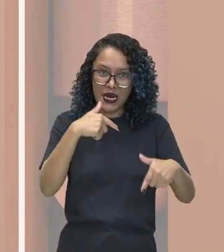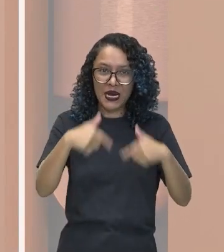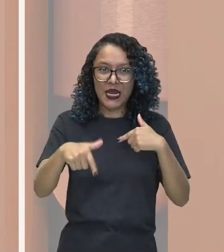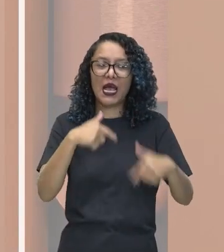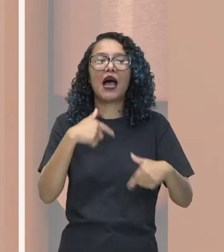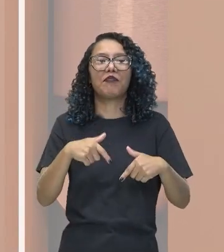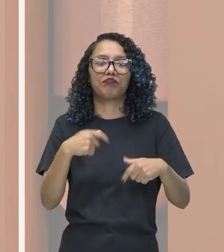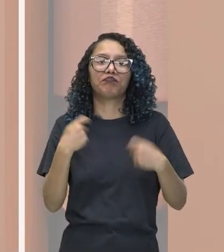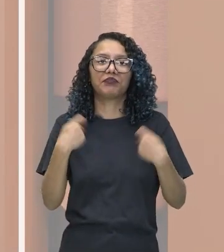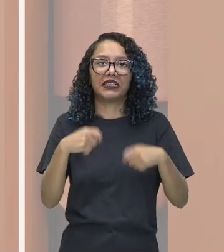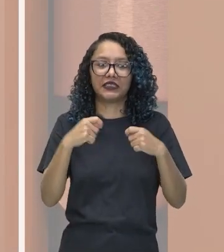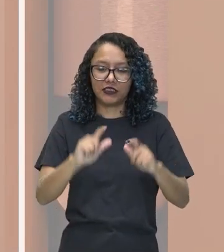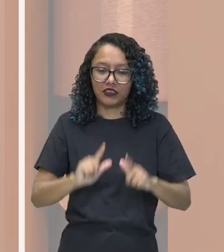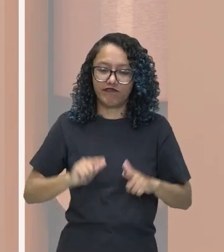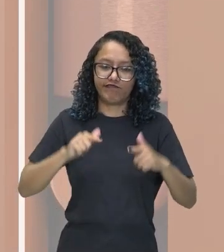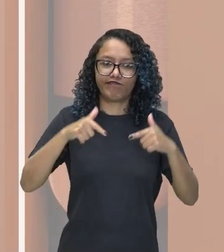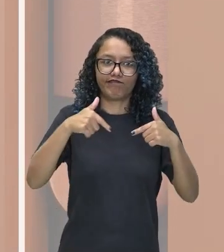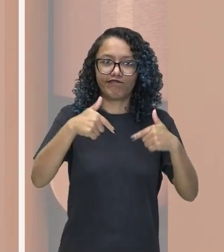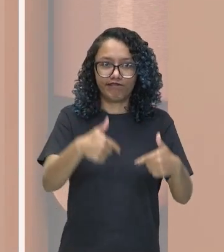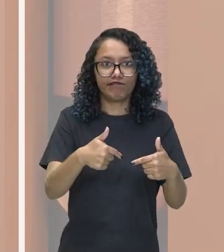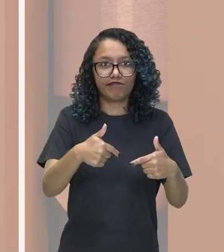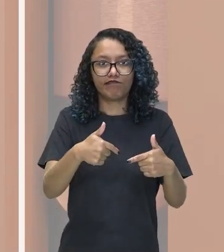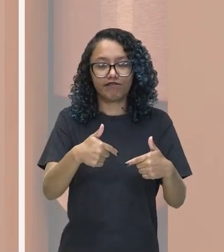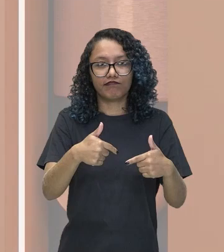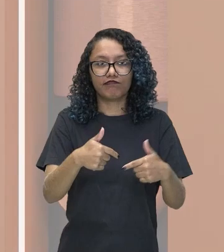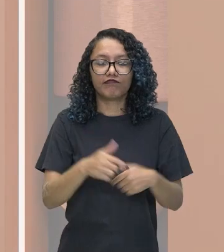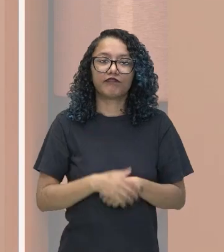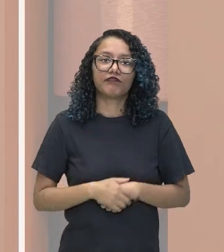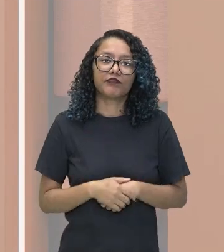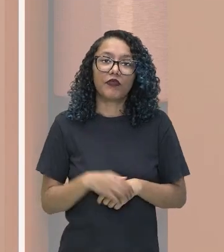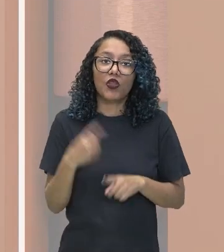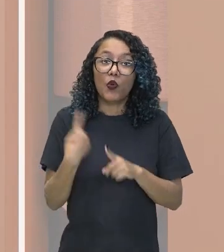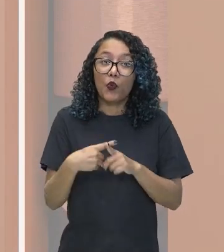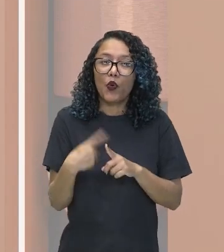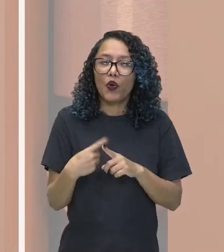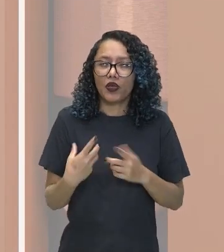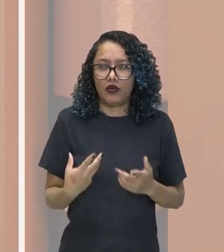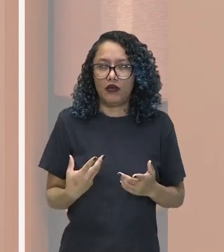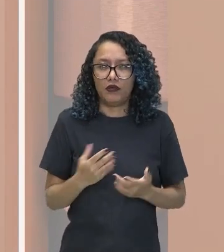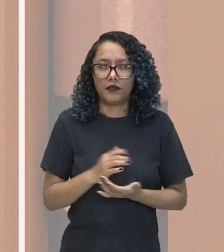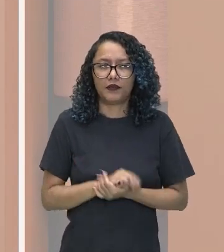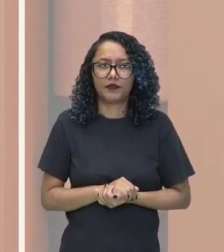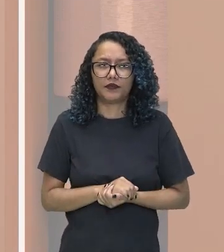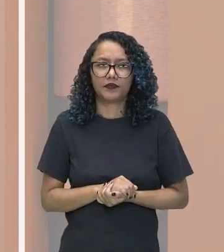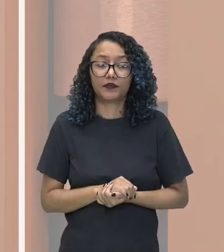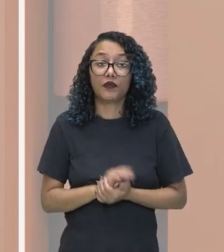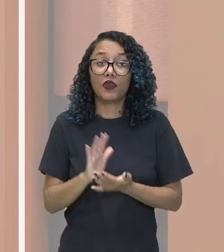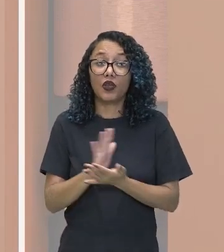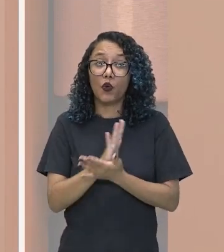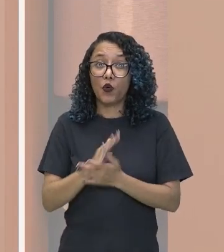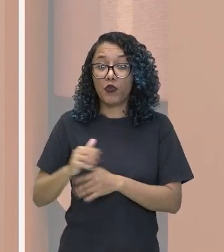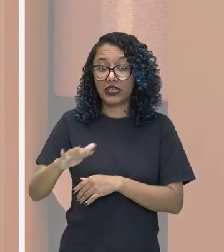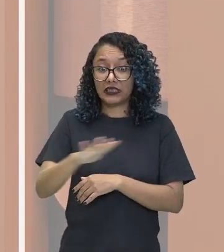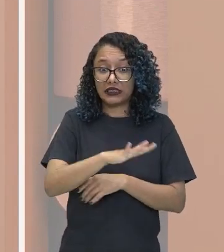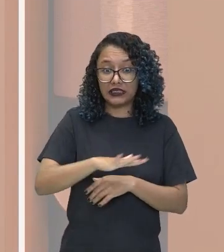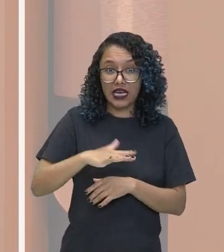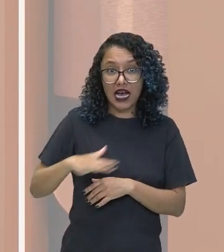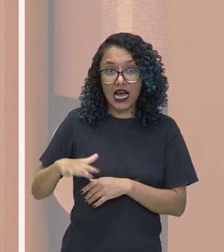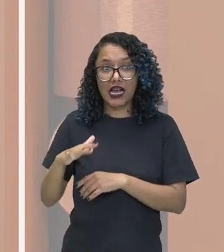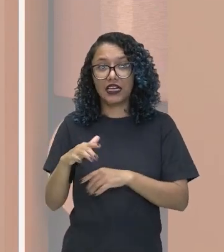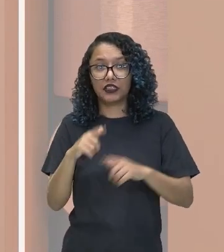para fazer parte do seu mercado de trabalho, porque algumas áreas, algumas funções, trabalhos não